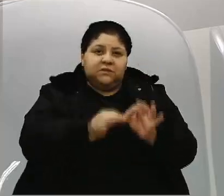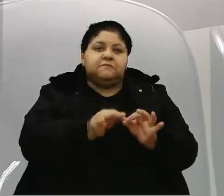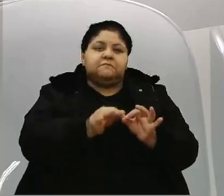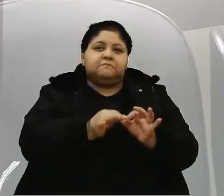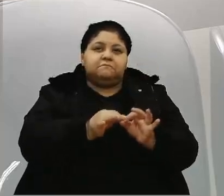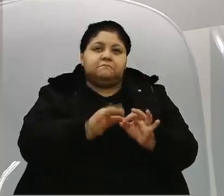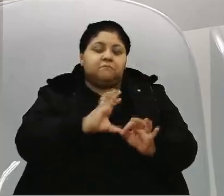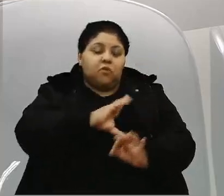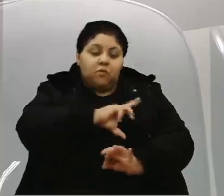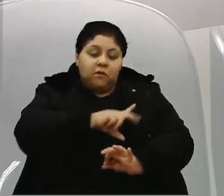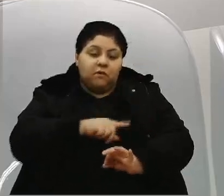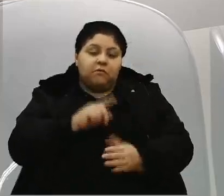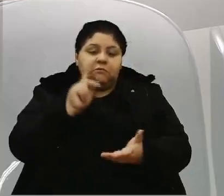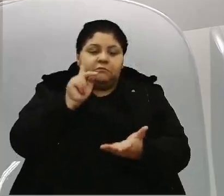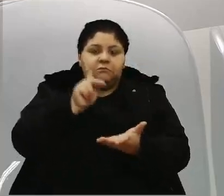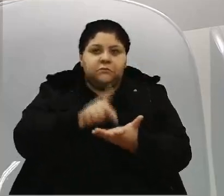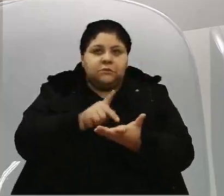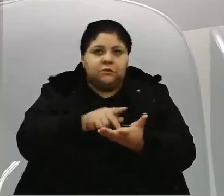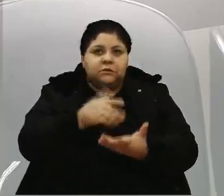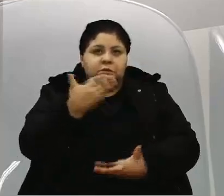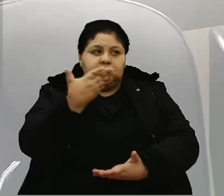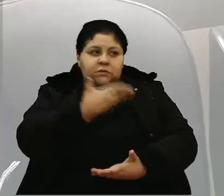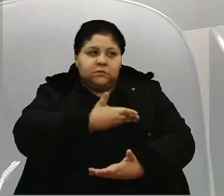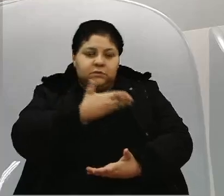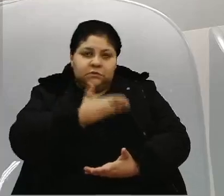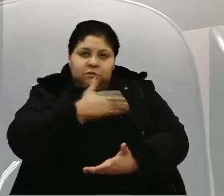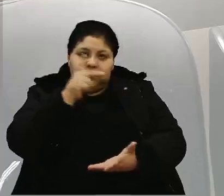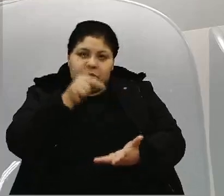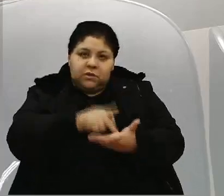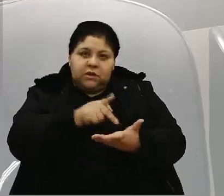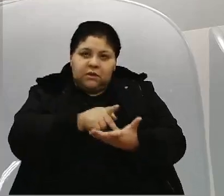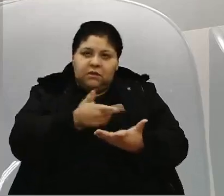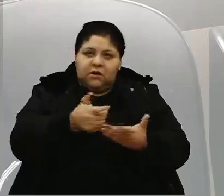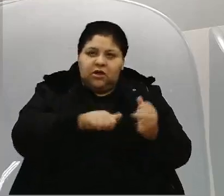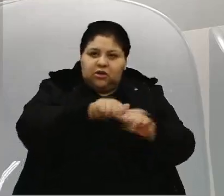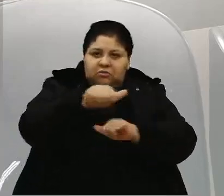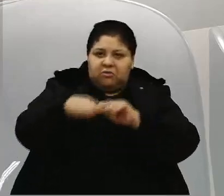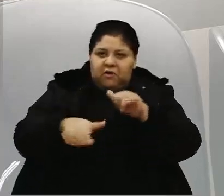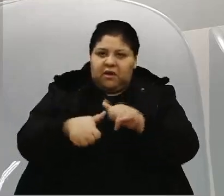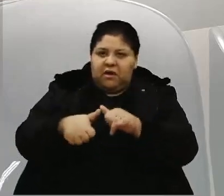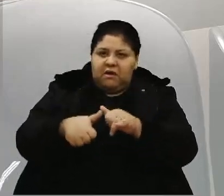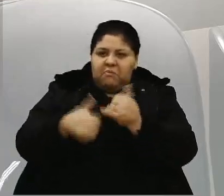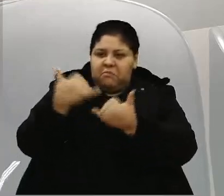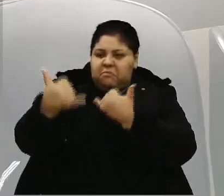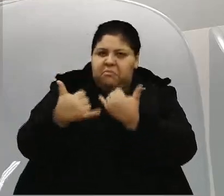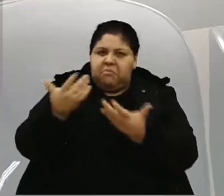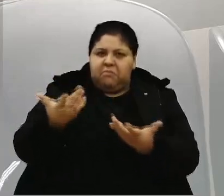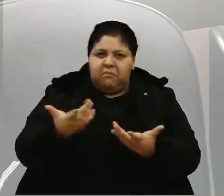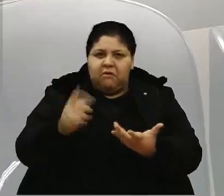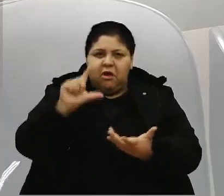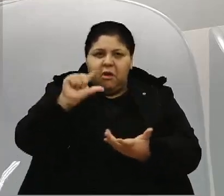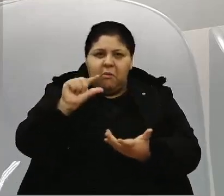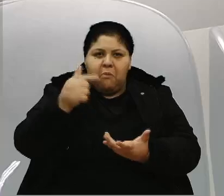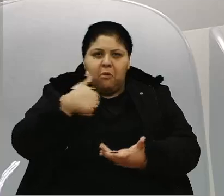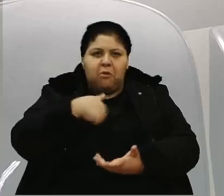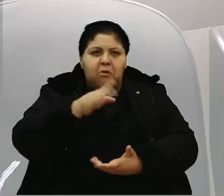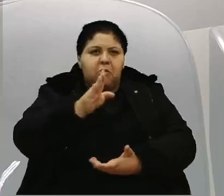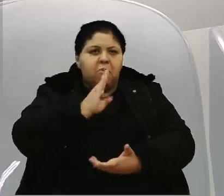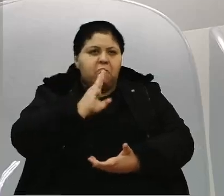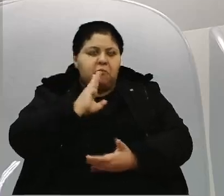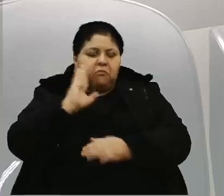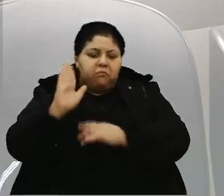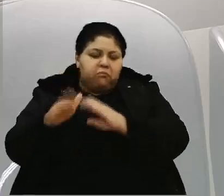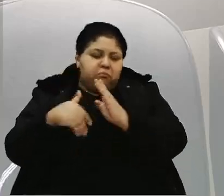amor verdadeiro, uma amizade verdadeira por uma aventura, poucos eu conheço ter uma